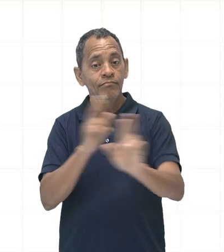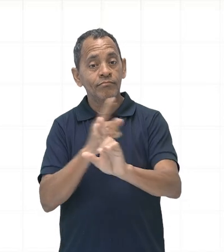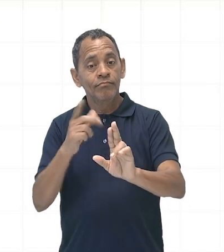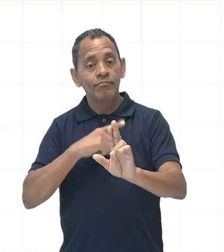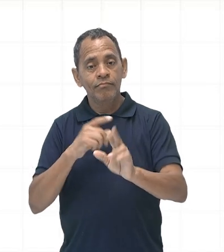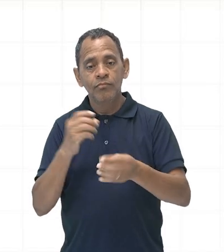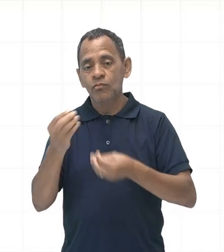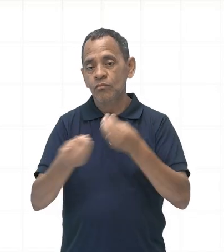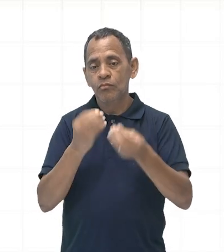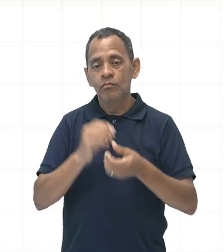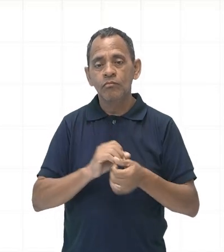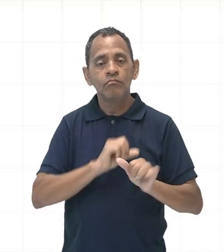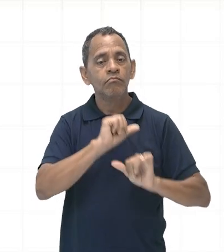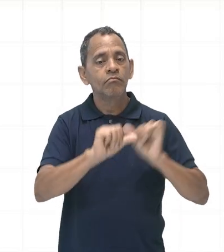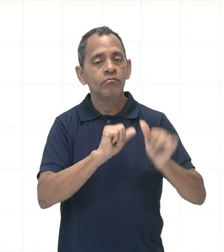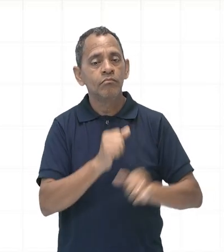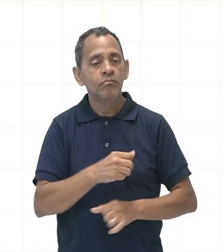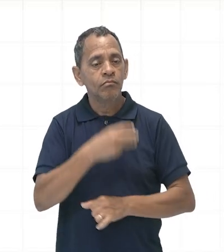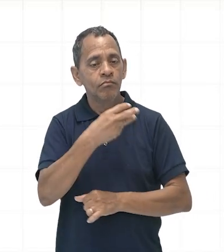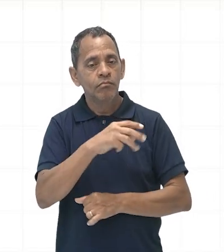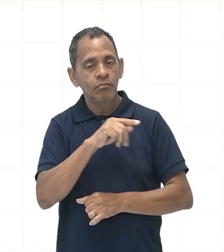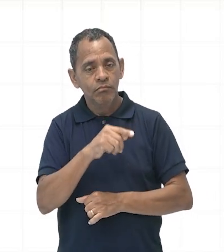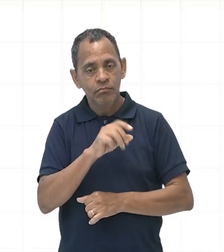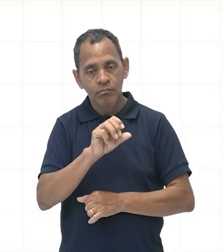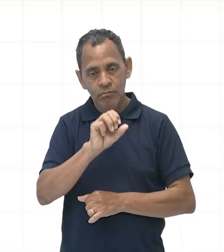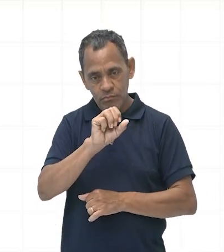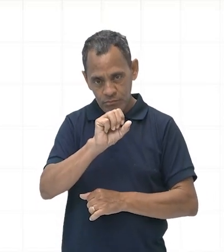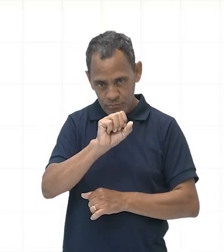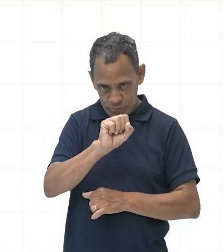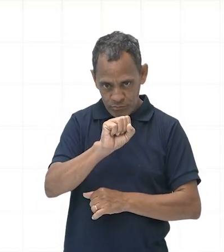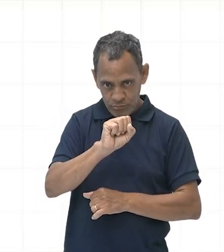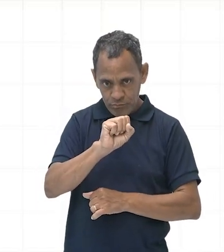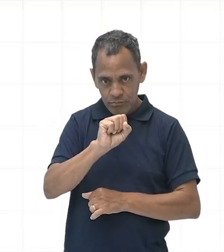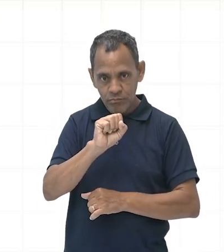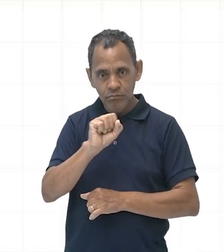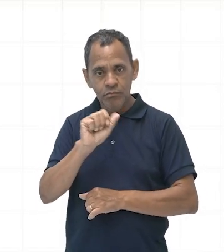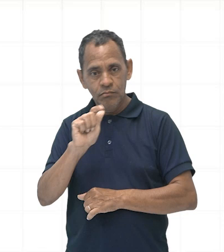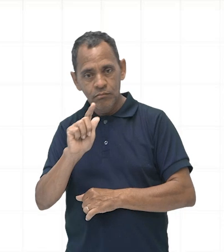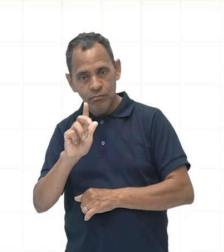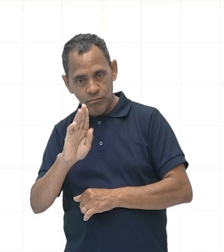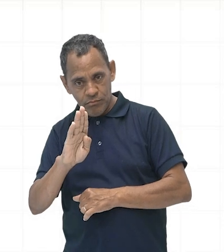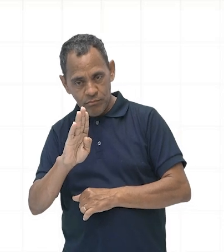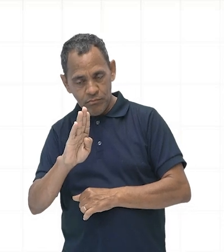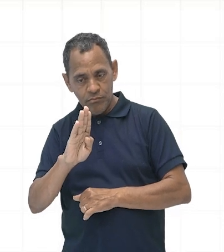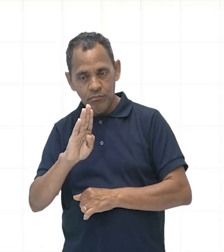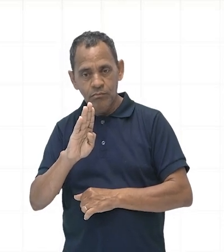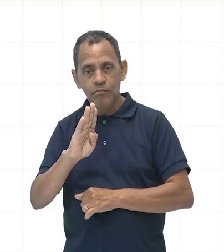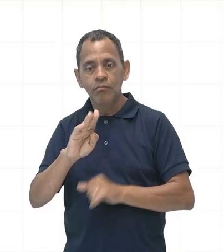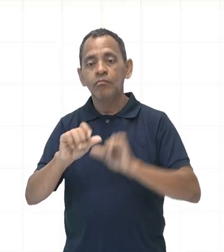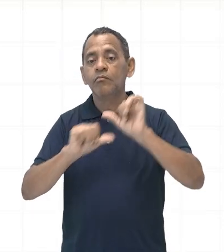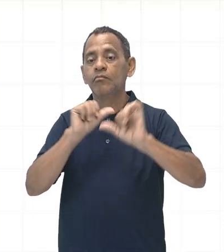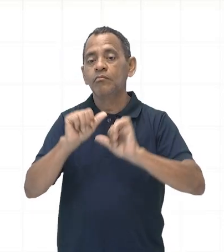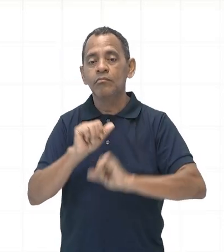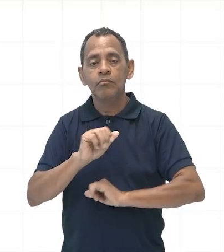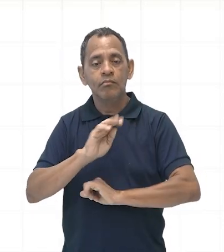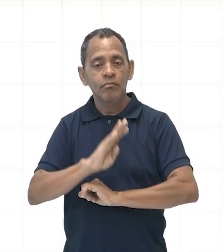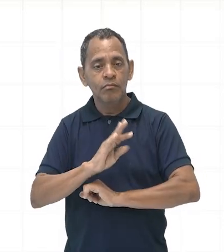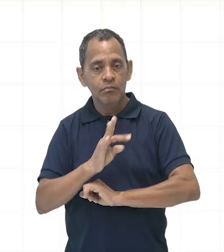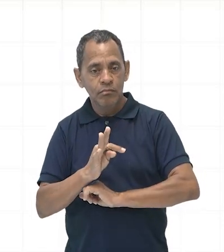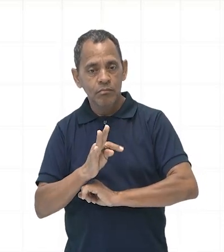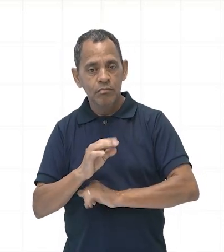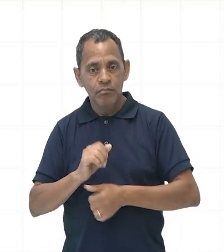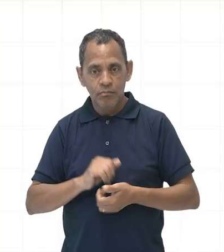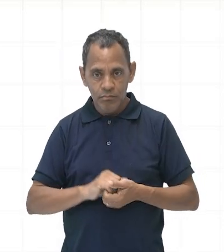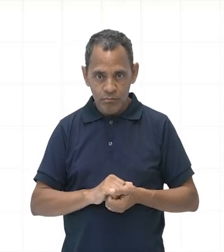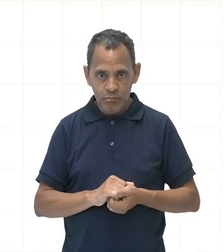transformar 3,8 gigabytes em bytes. Nossa! Então, se a gente olhar aqui a